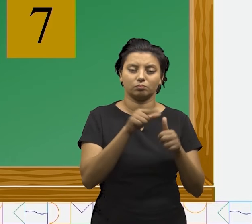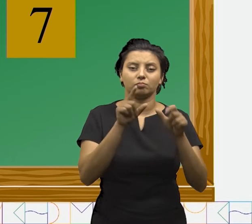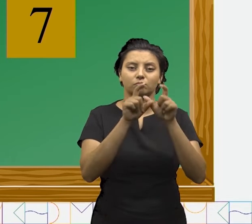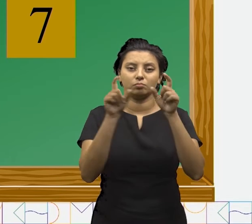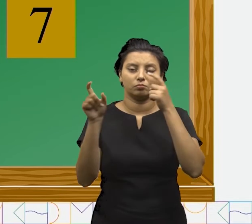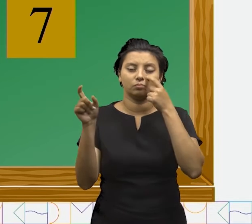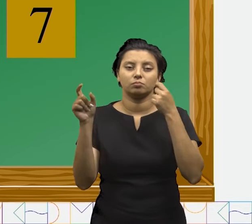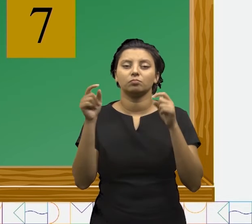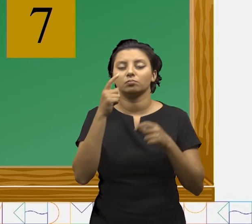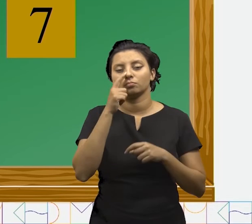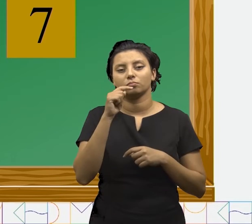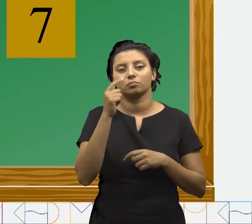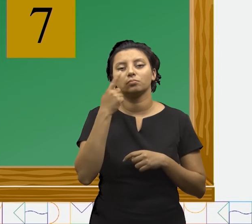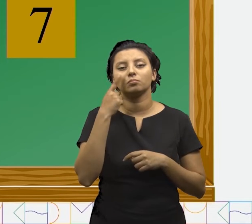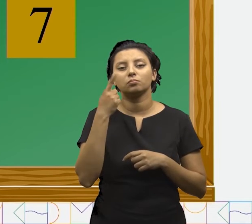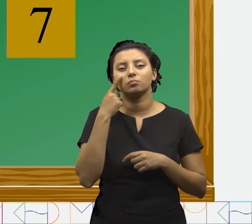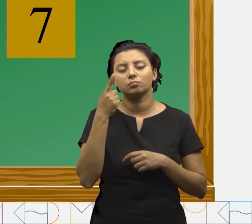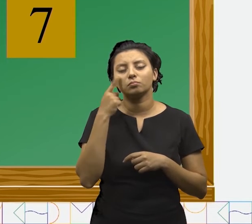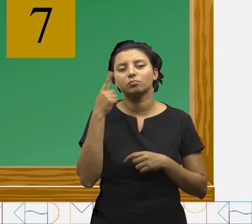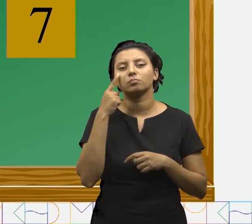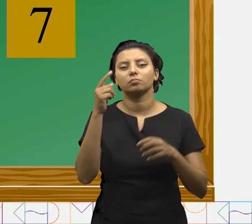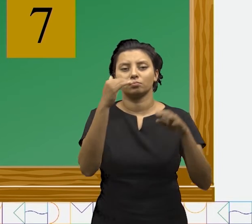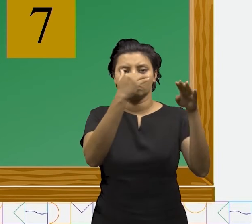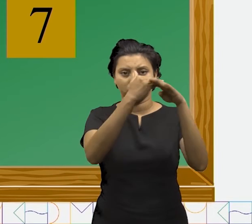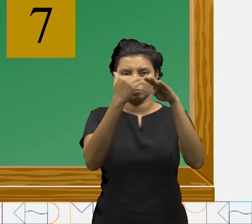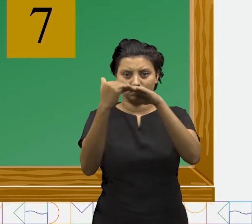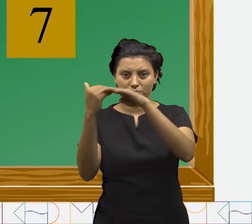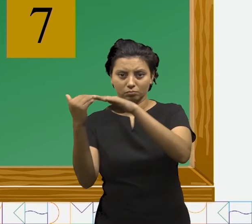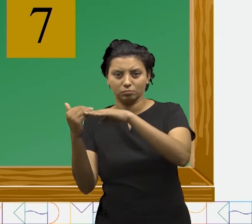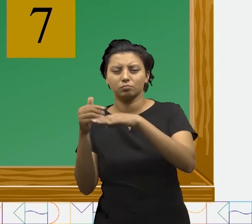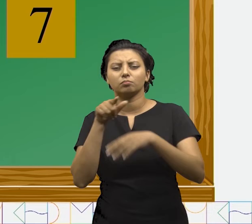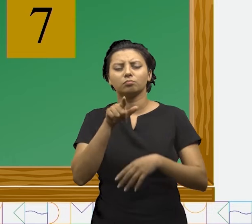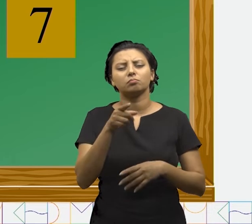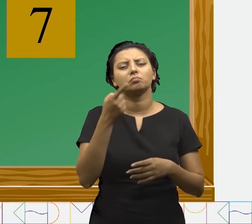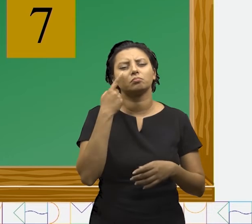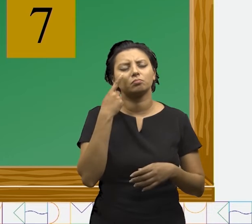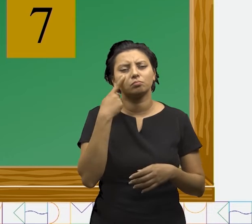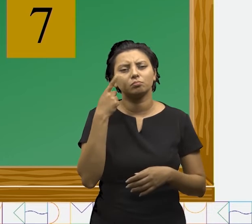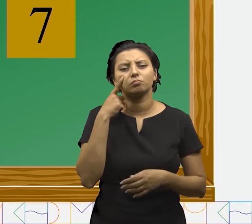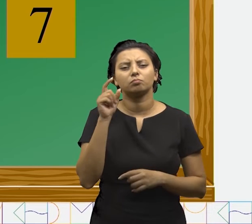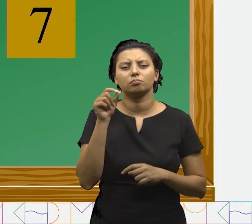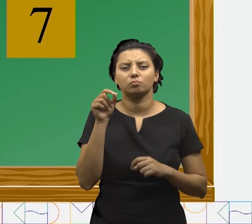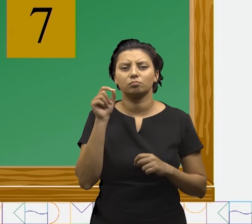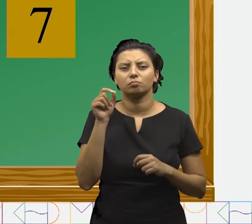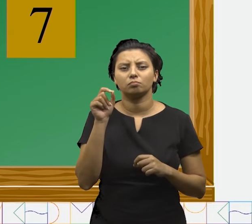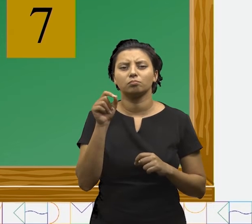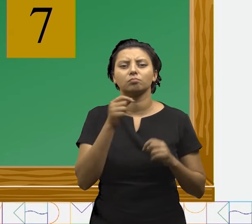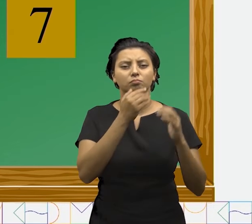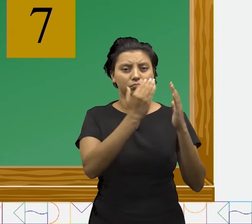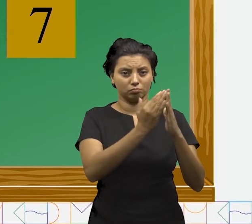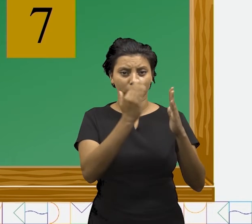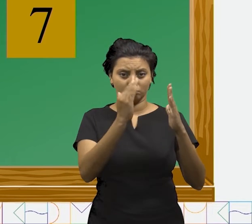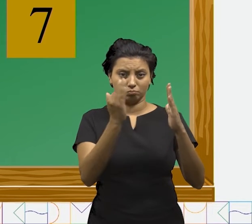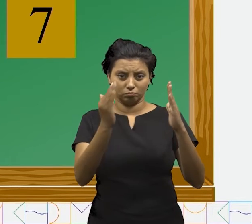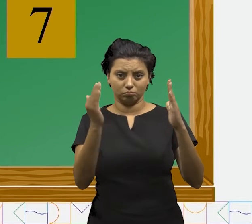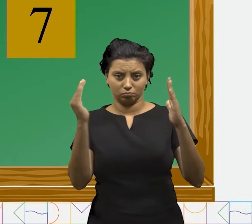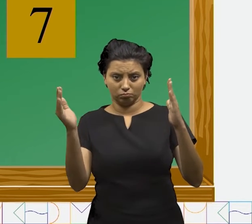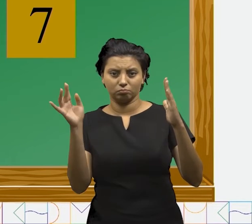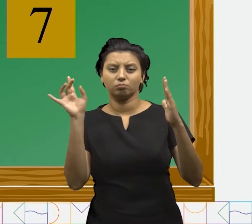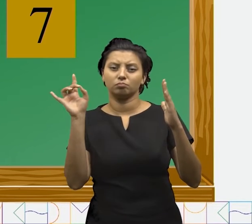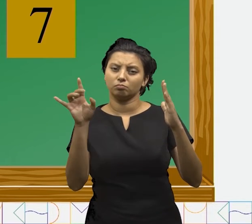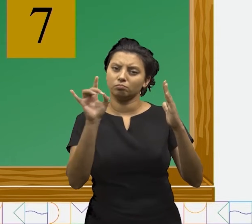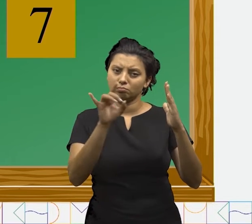linha, observando o padrão estabelecido, você observa que a regularidade